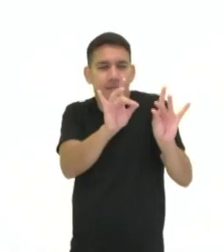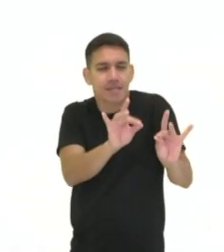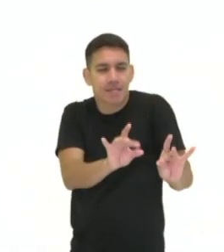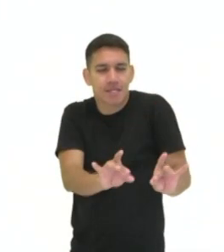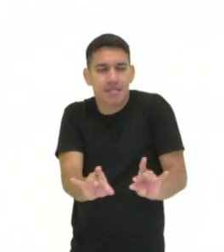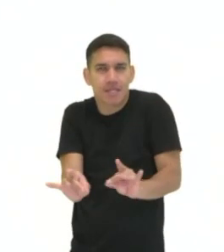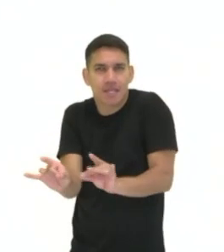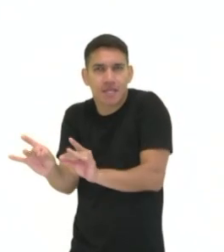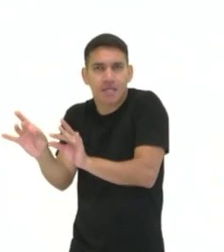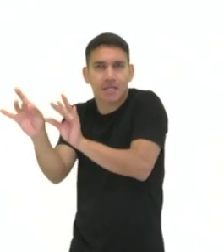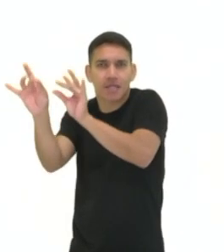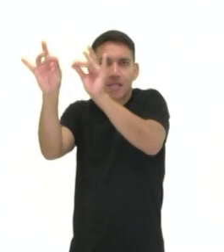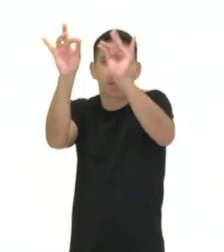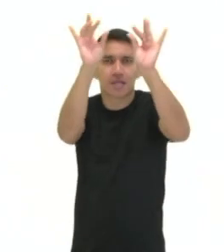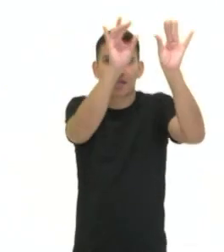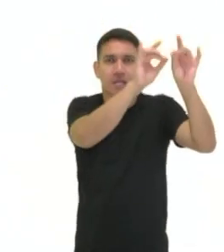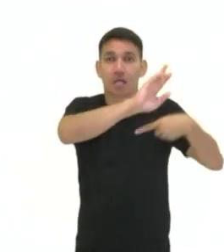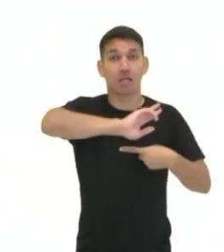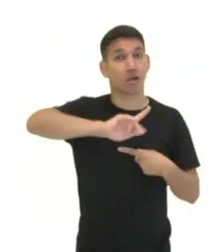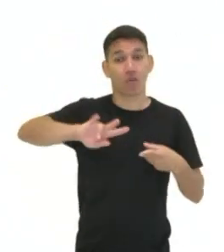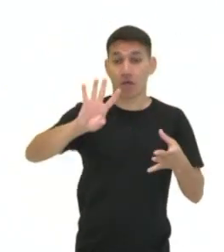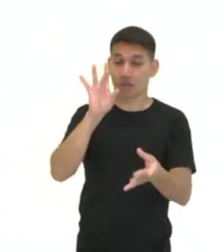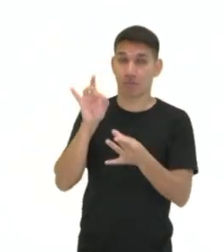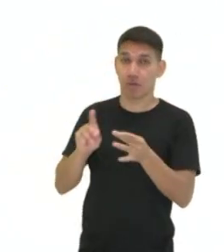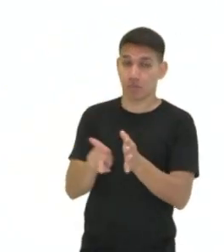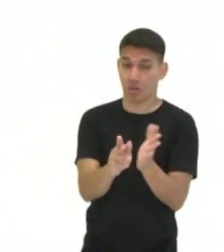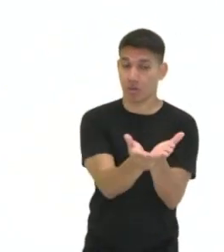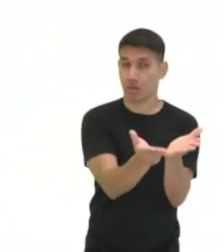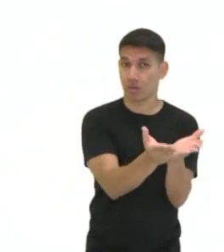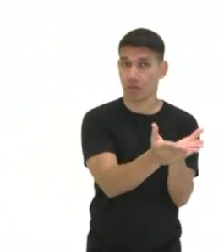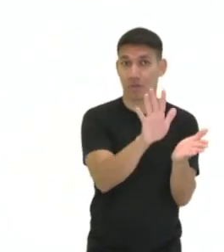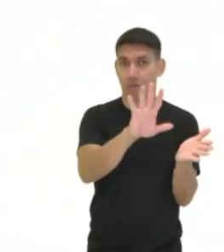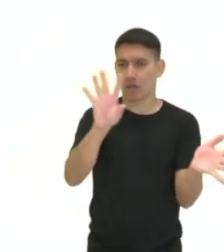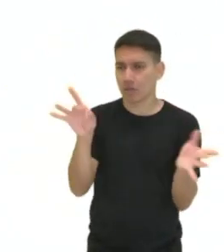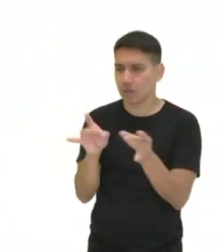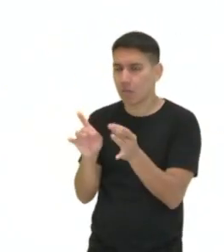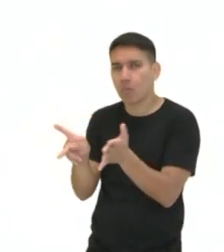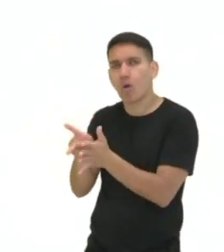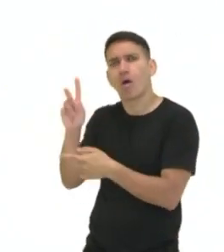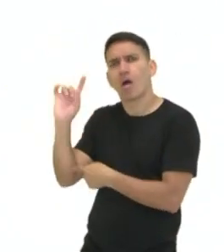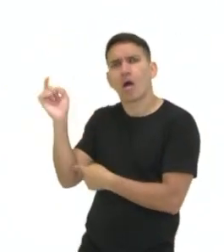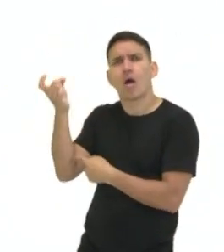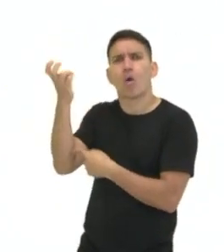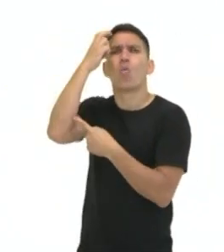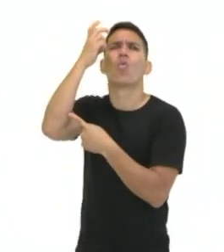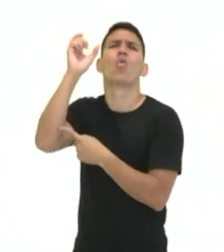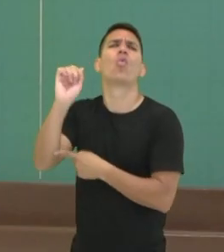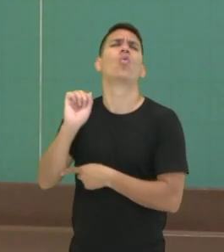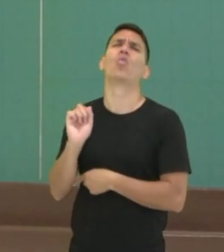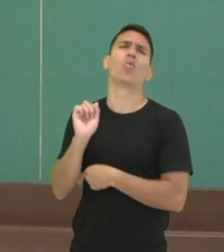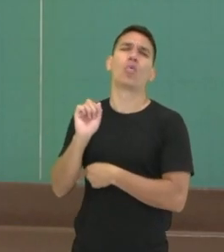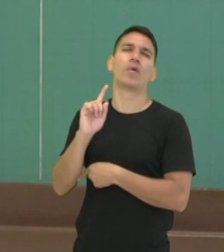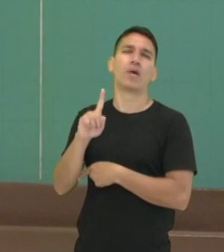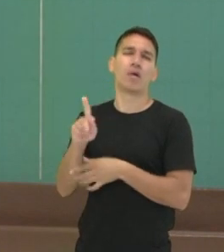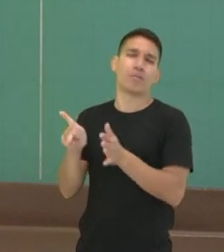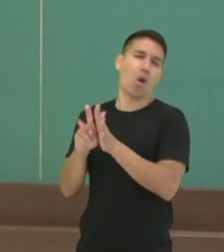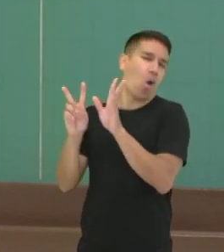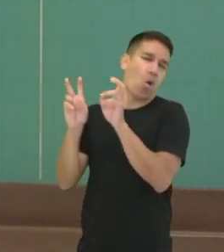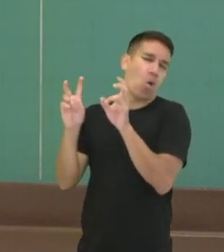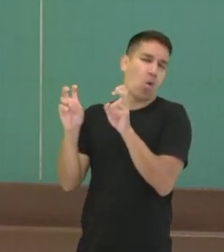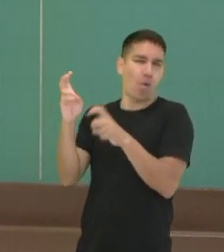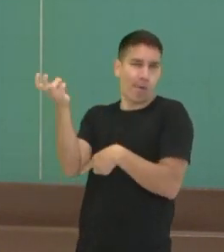que são detalhes que não estão pertencentes à cultura cristã, mas é uma cultura, vamos colocar como pagã,